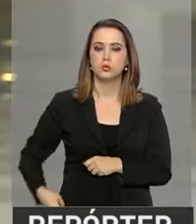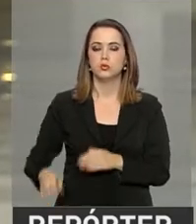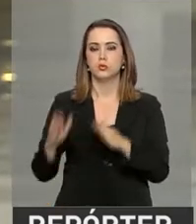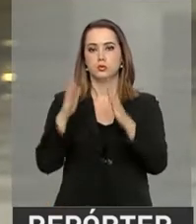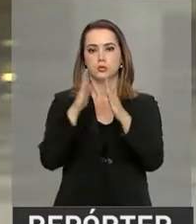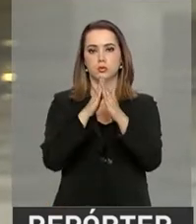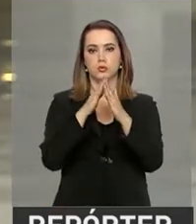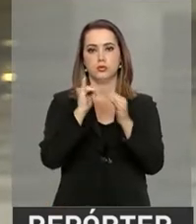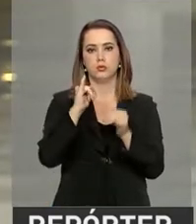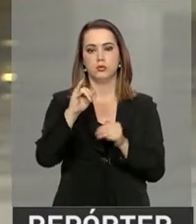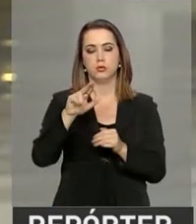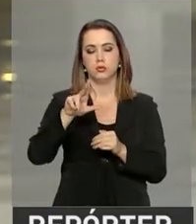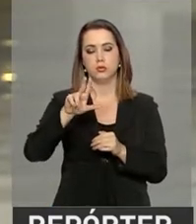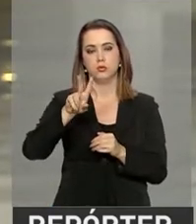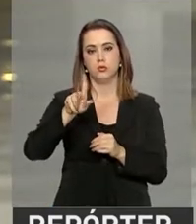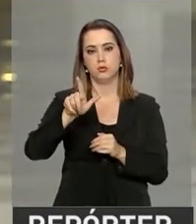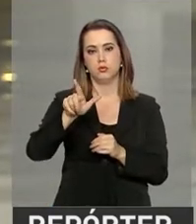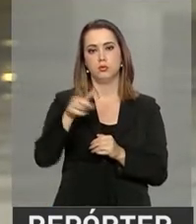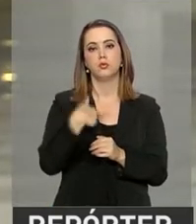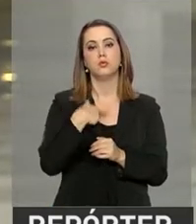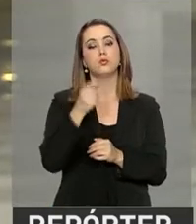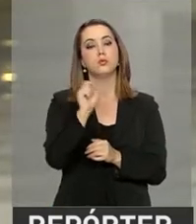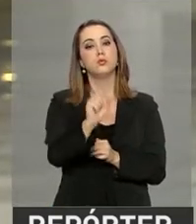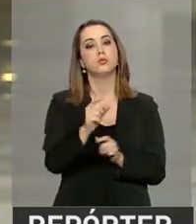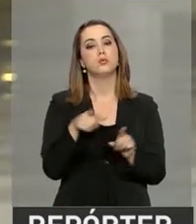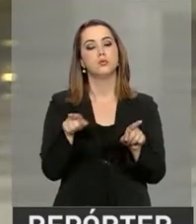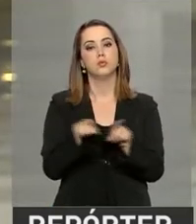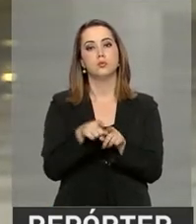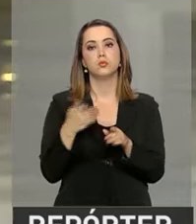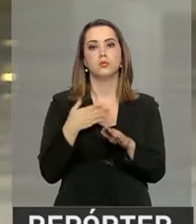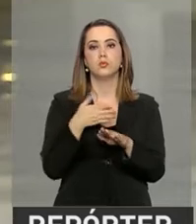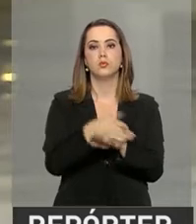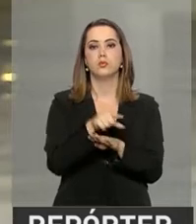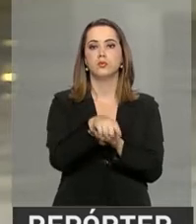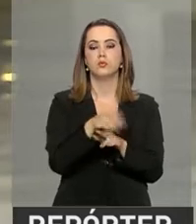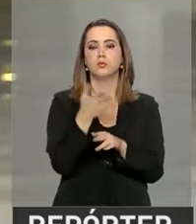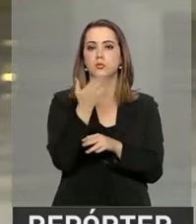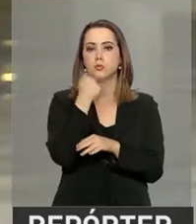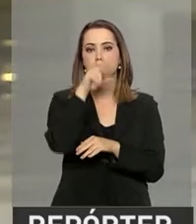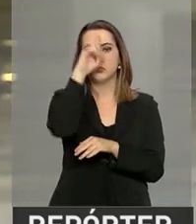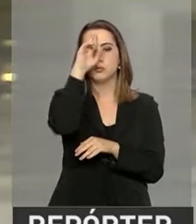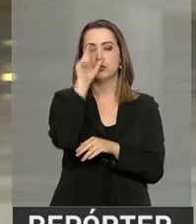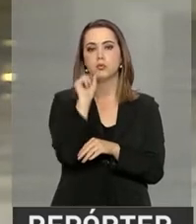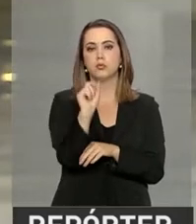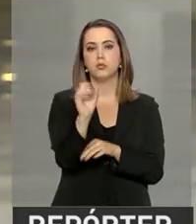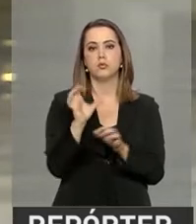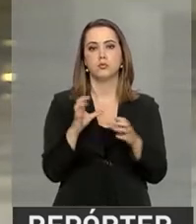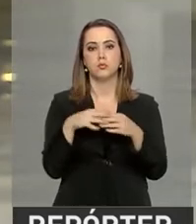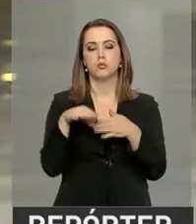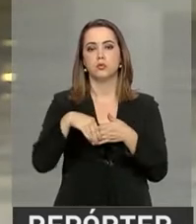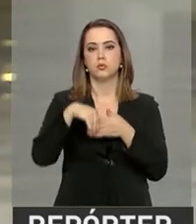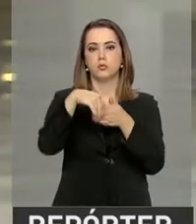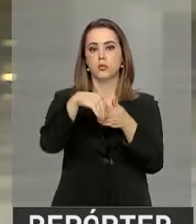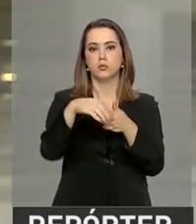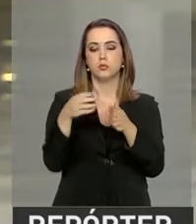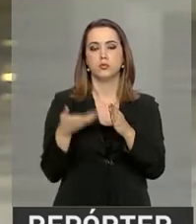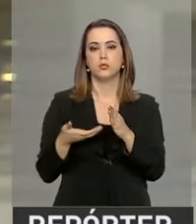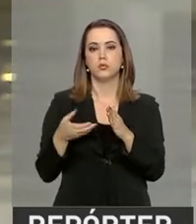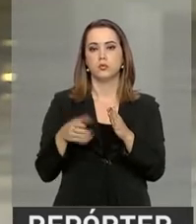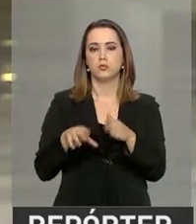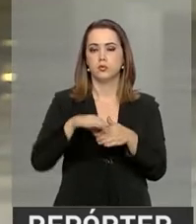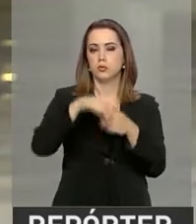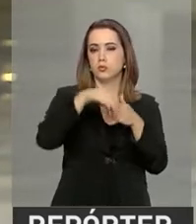padilha e da secretaria de governo geddel vieira lima participaram de um almoço com líderes da base aliada na câmara o